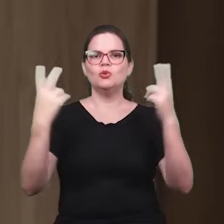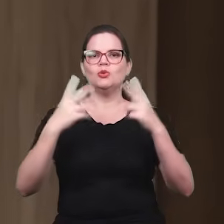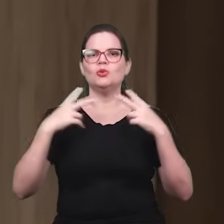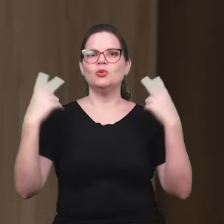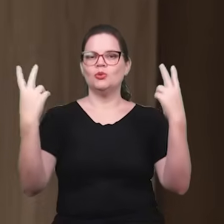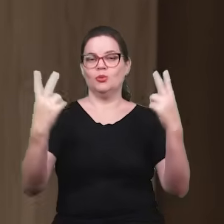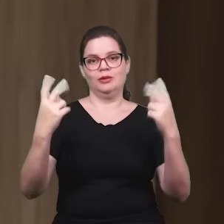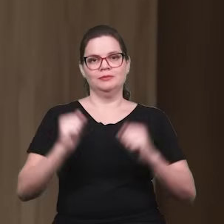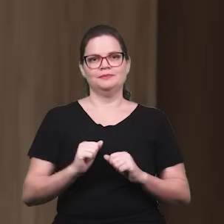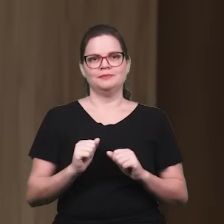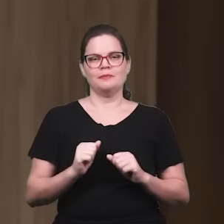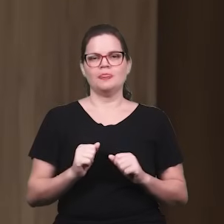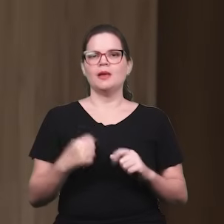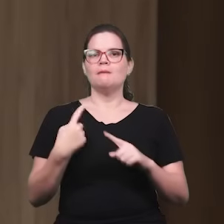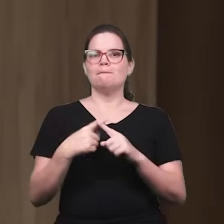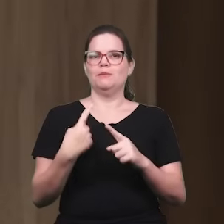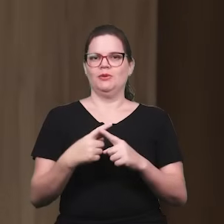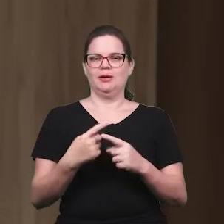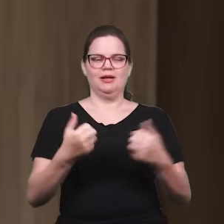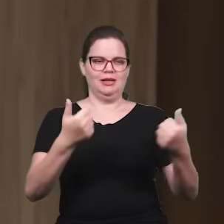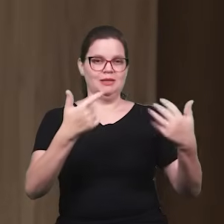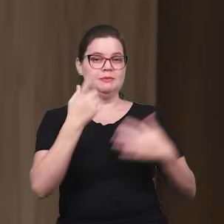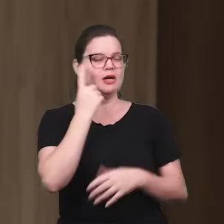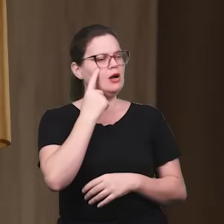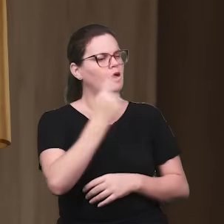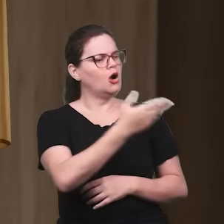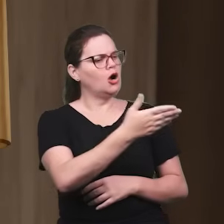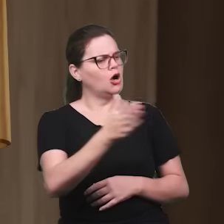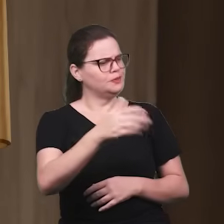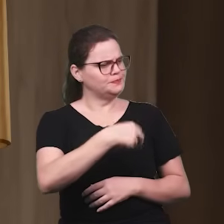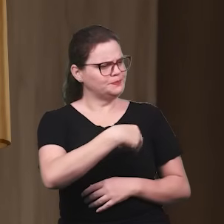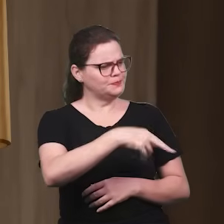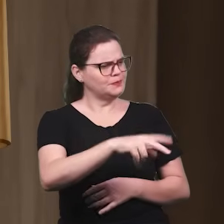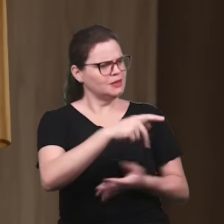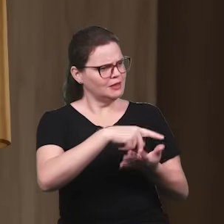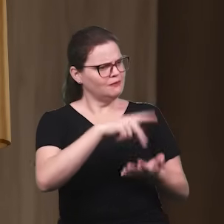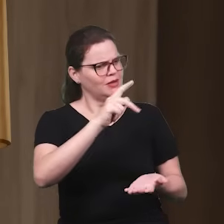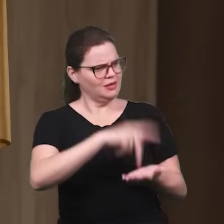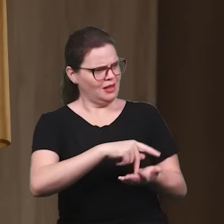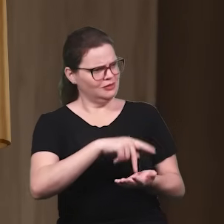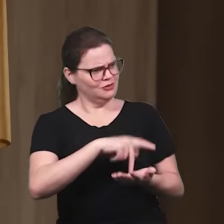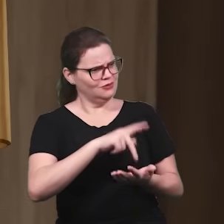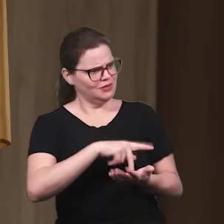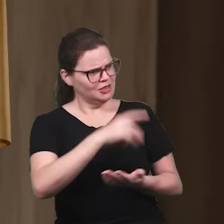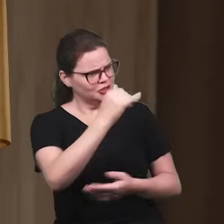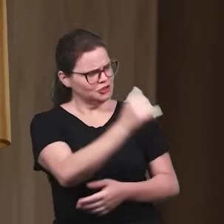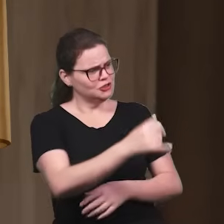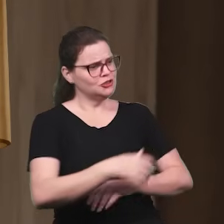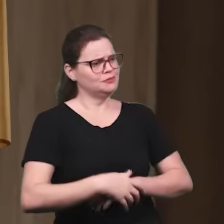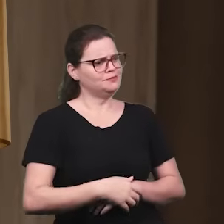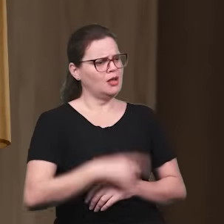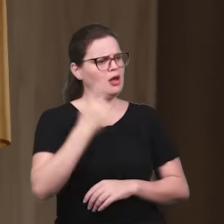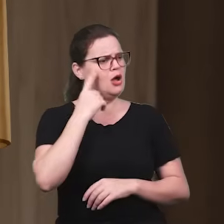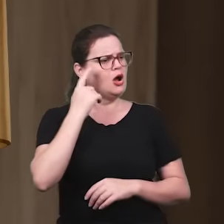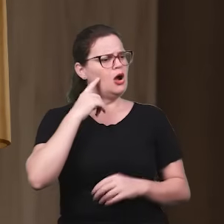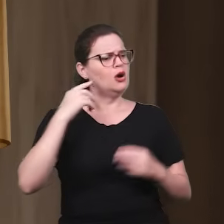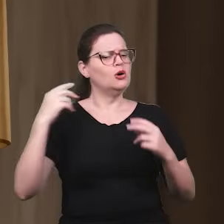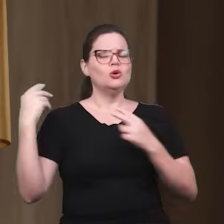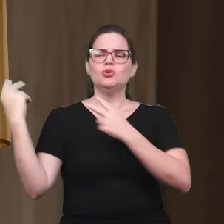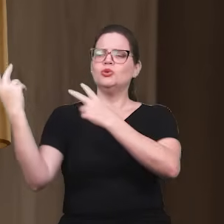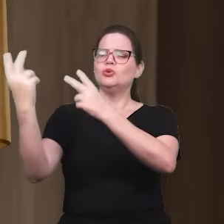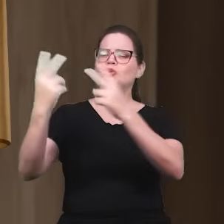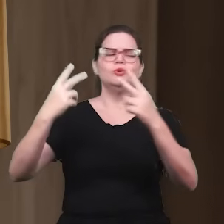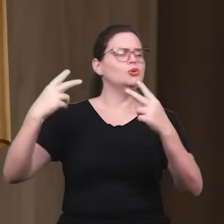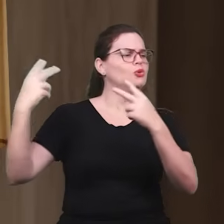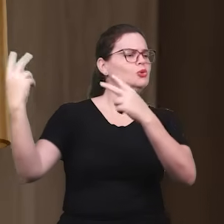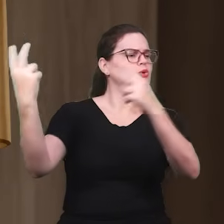vento, né? Quando ele diz para Nicodemos, olha, na verdade, né, o vento